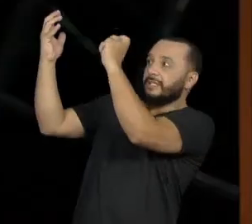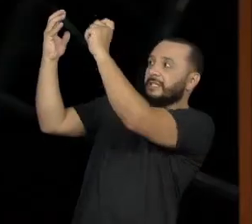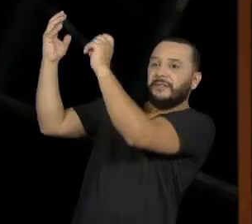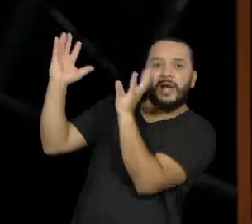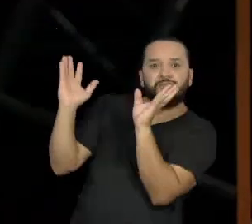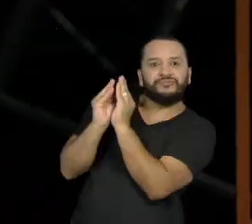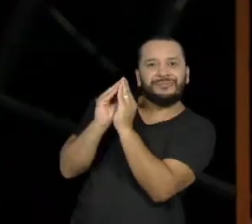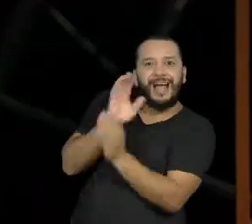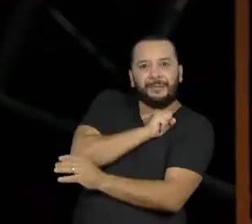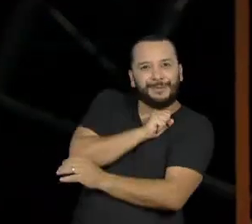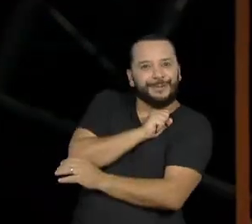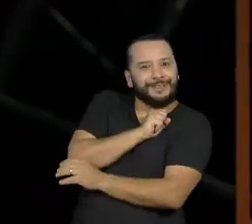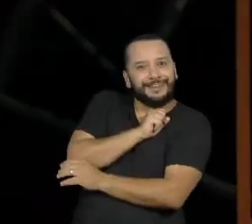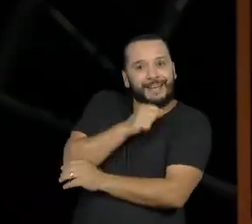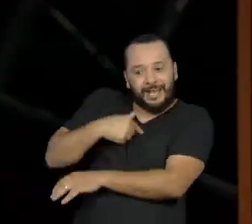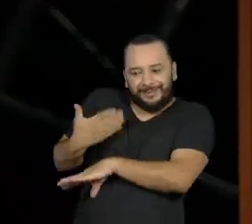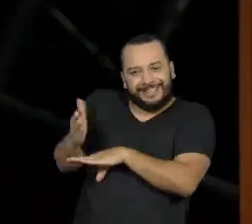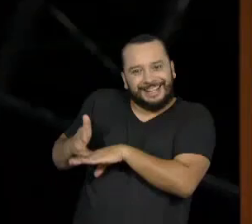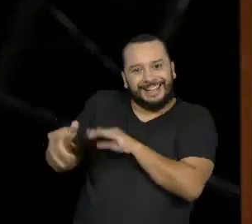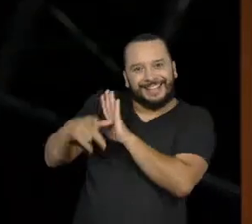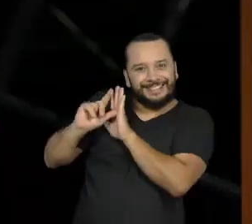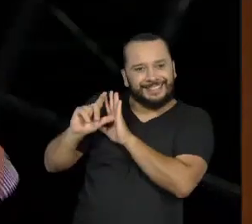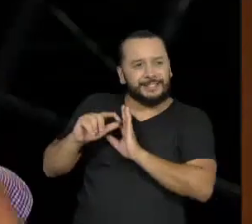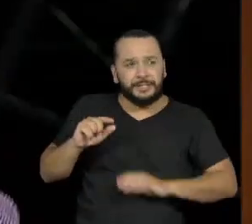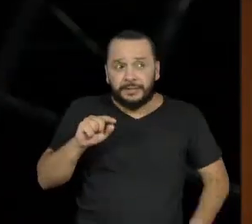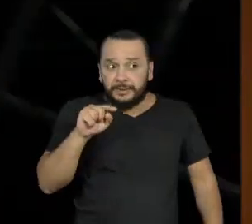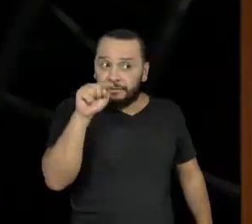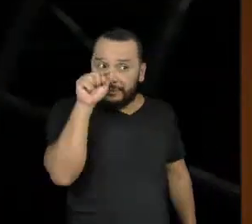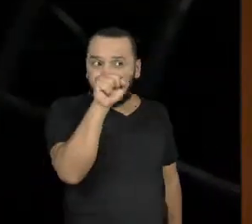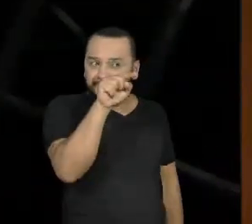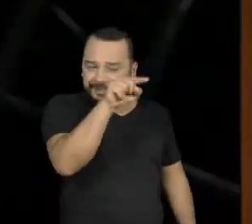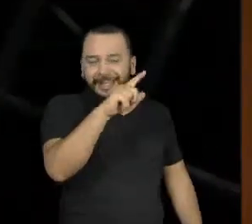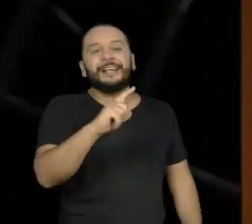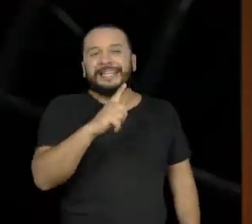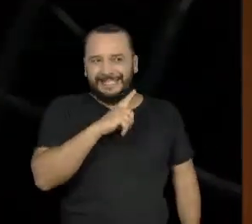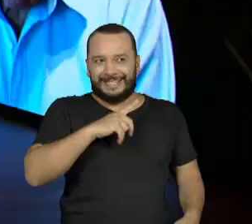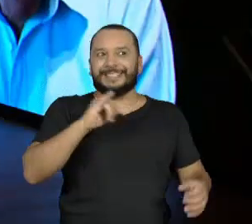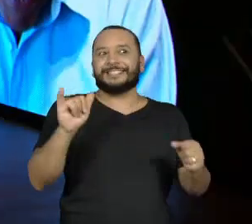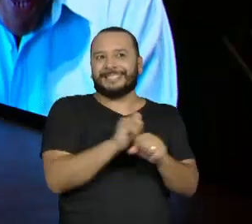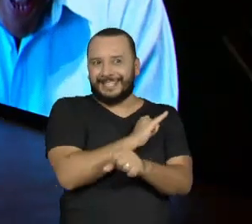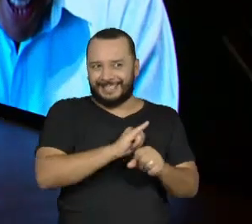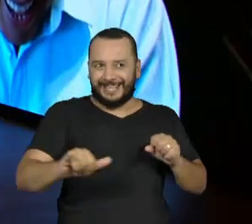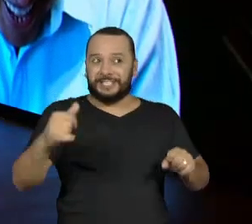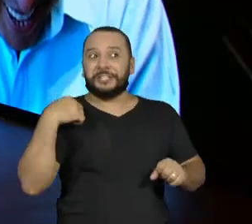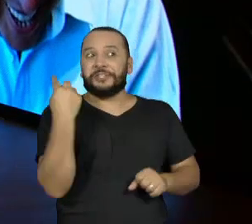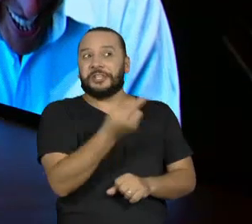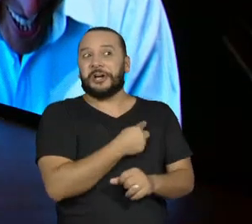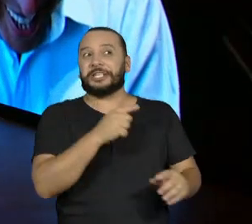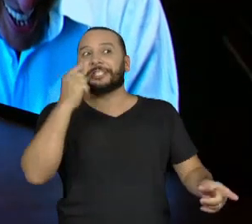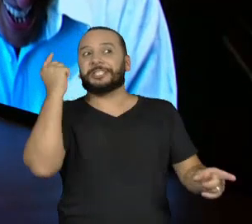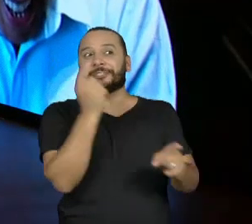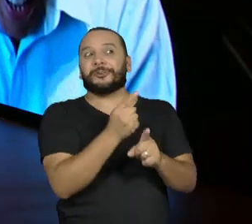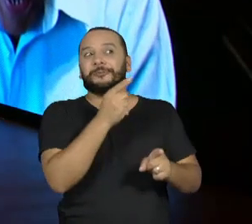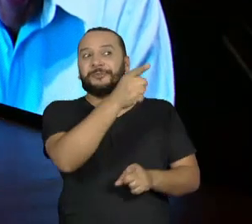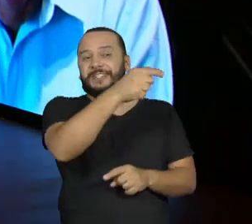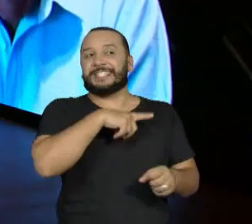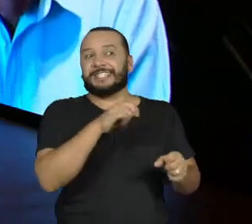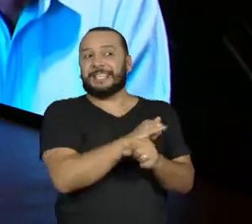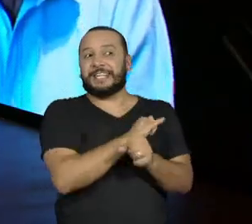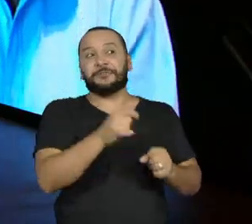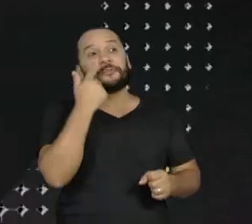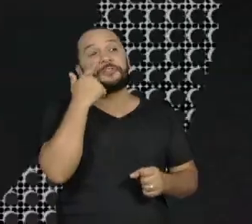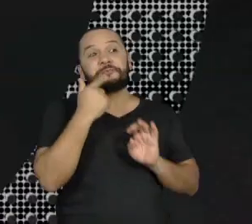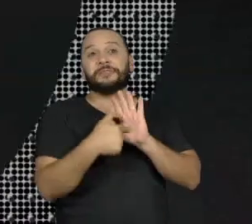principalmente, né? Mas aí você usou um truque que a gente descobriu e a gente fez até um filme revelando esse truque. Vamos dar uma